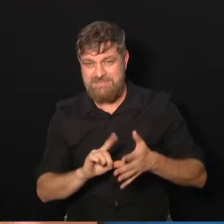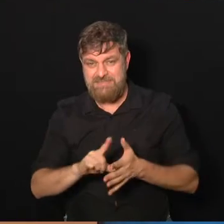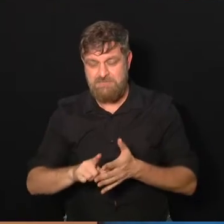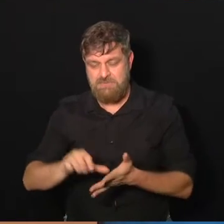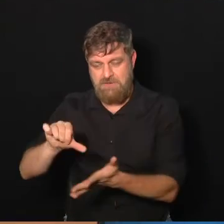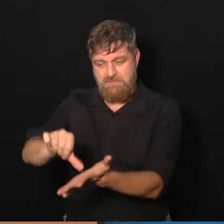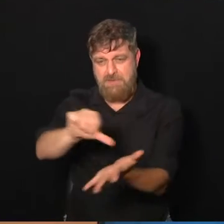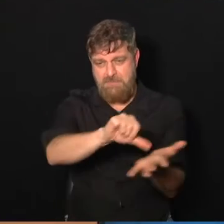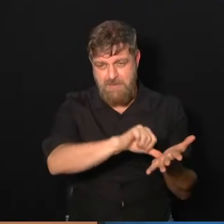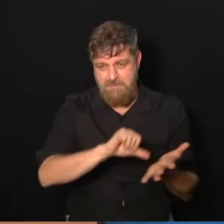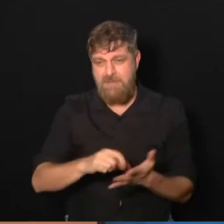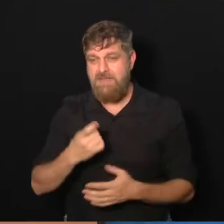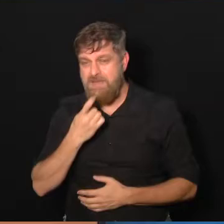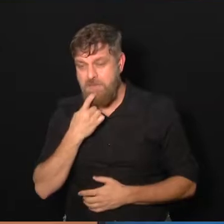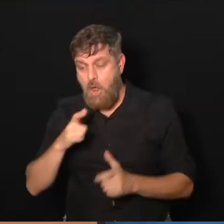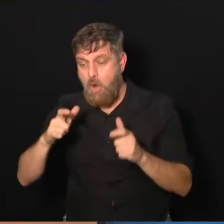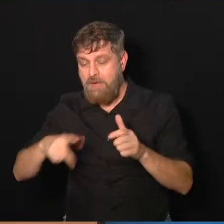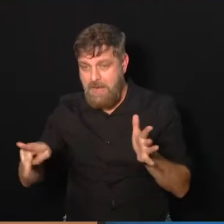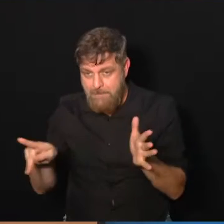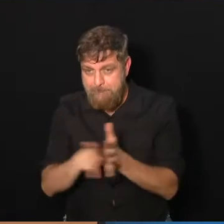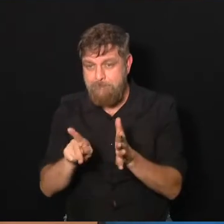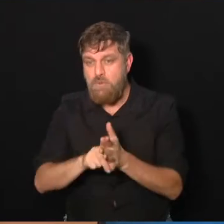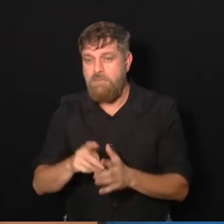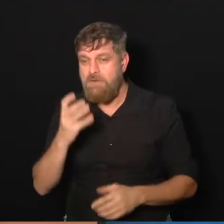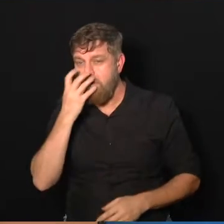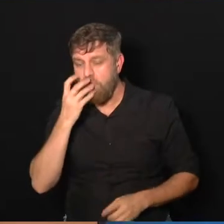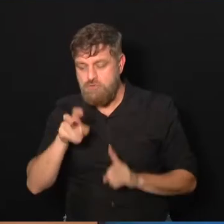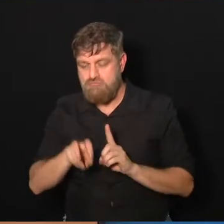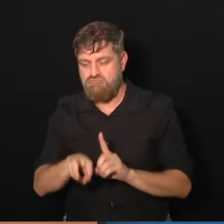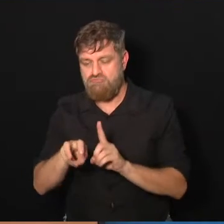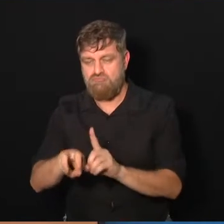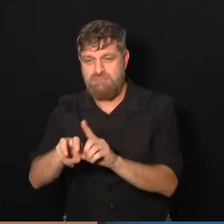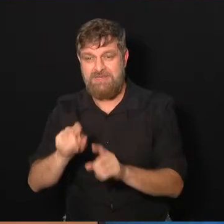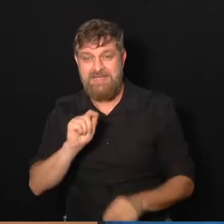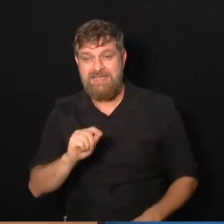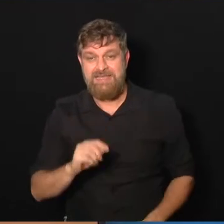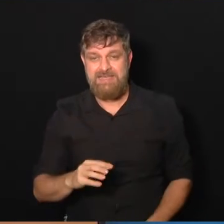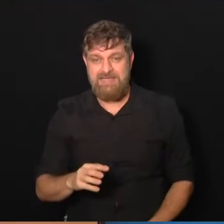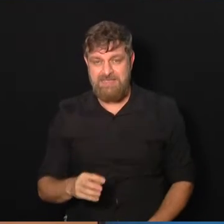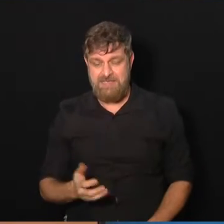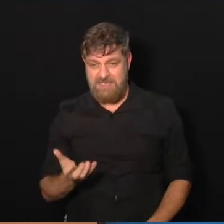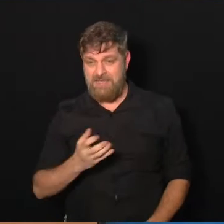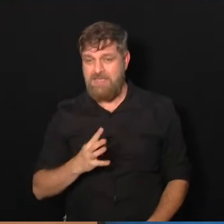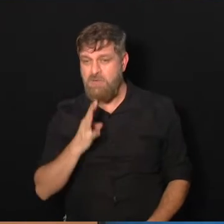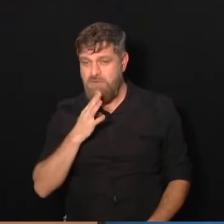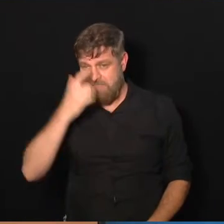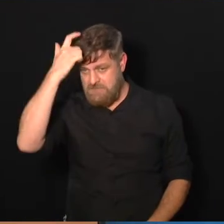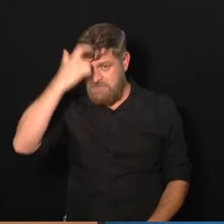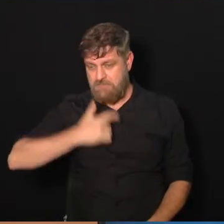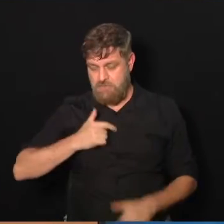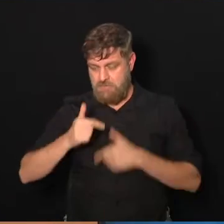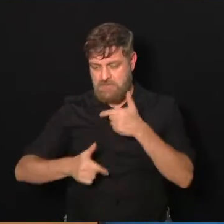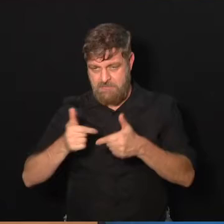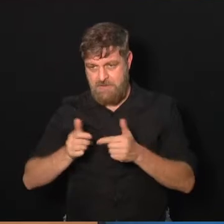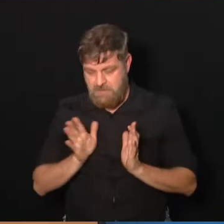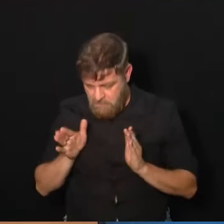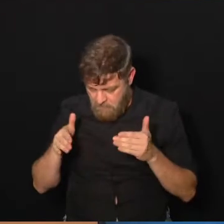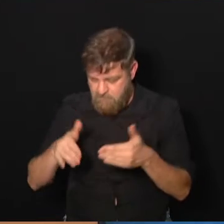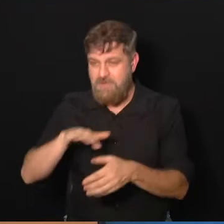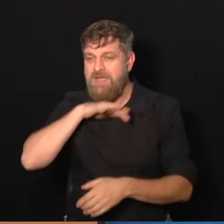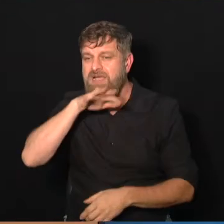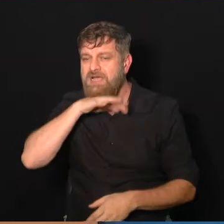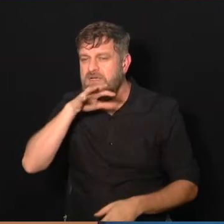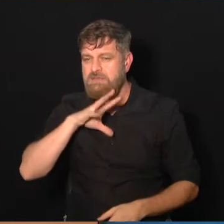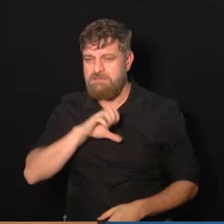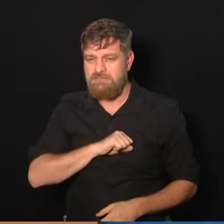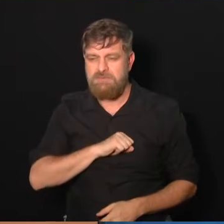nossa cidade. E só cumprimentando aqui, quem quiser conhecer o trabalho deste vereador, a gente defende sim a causa animal, sou um